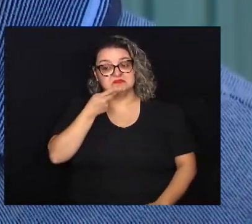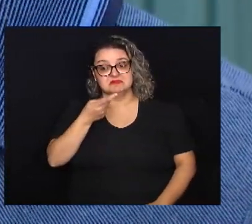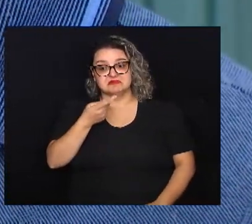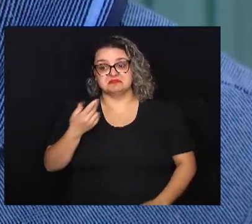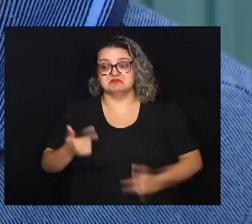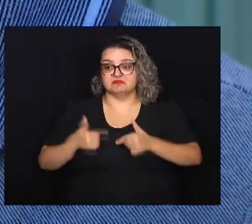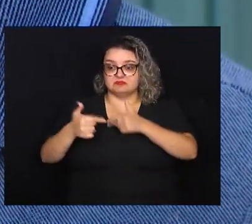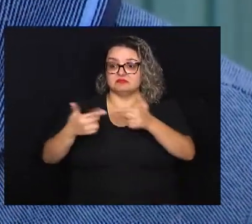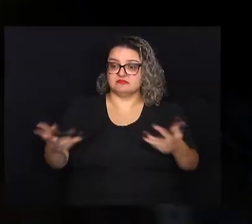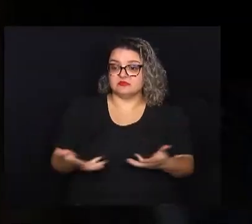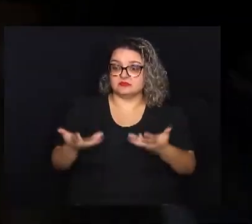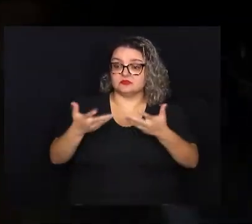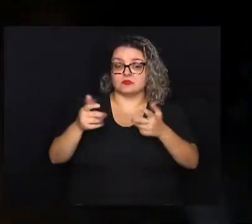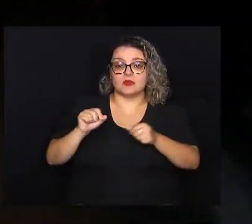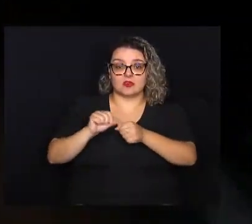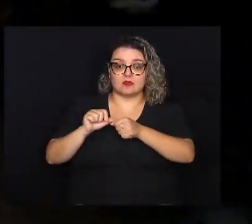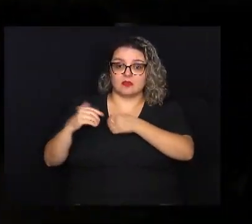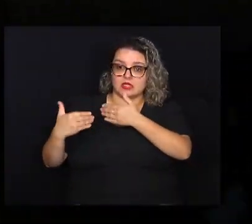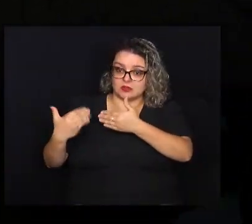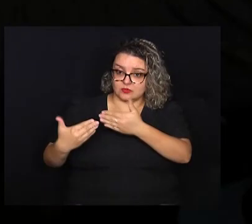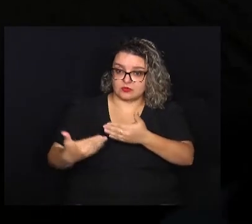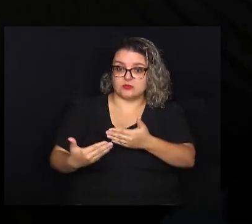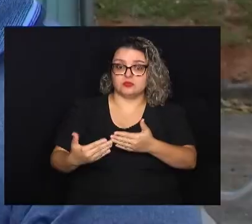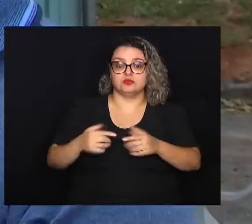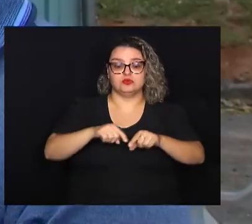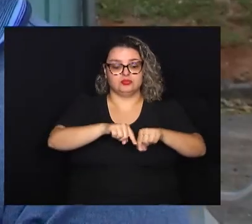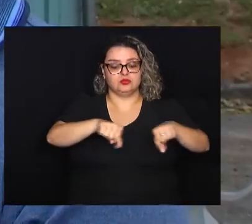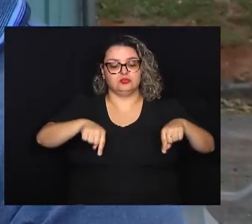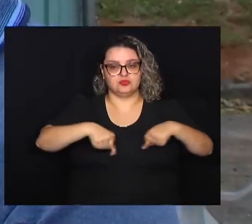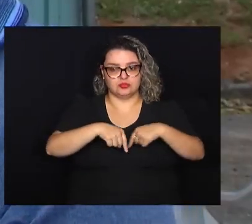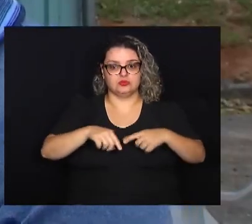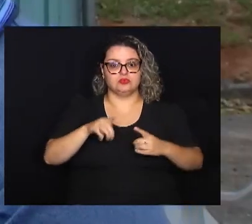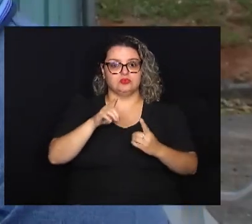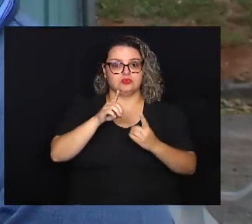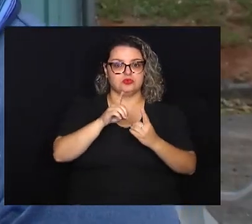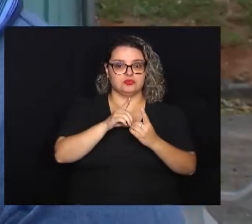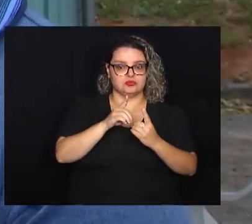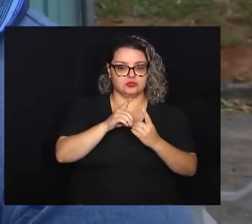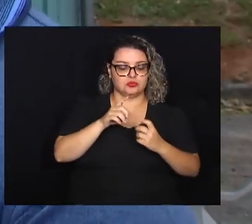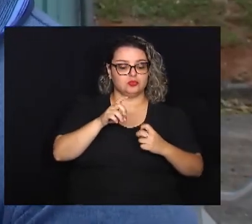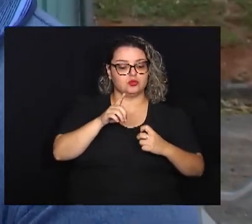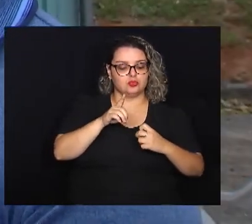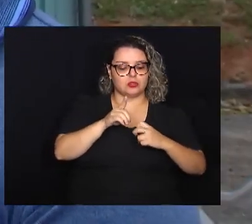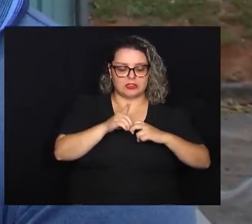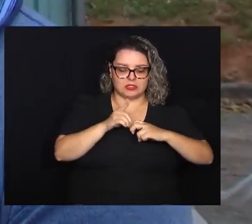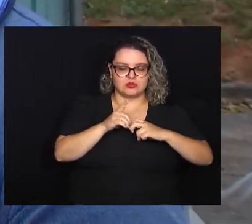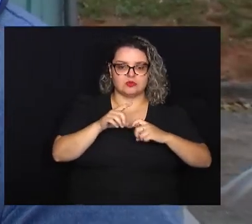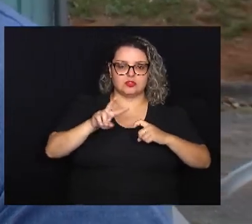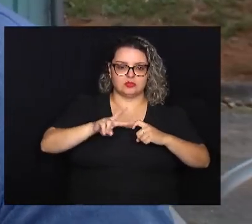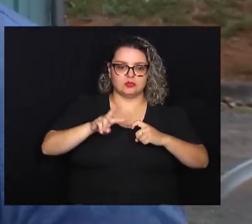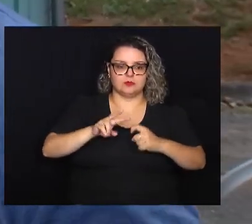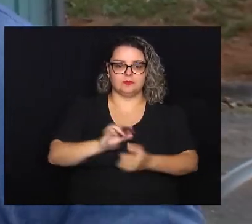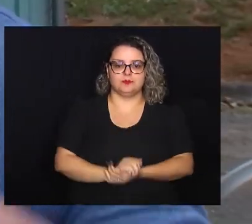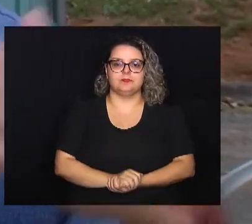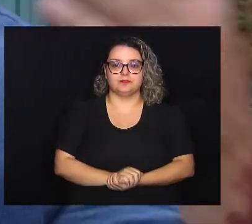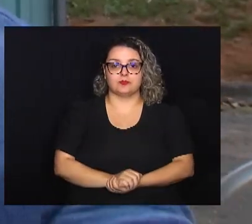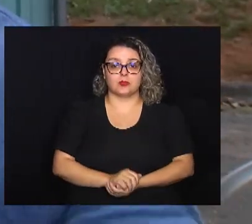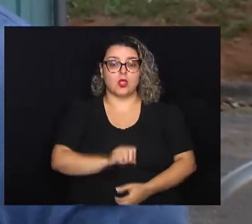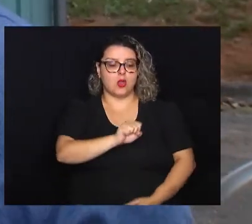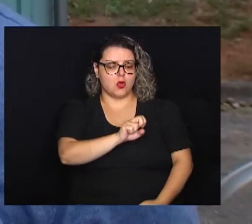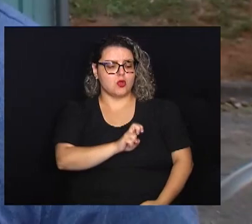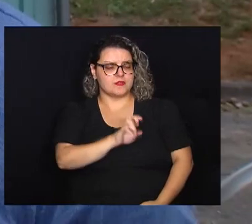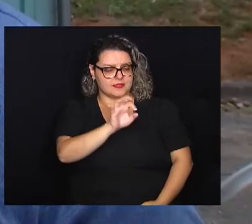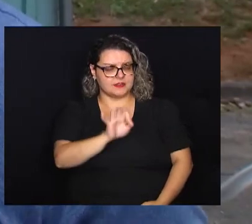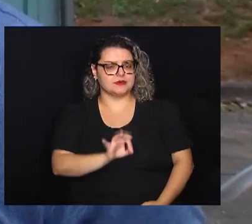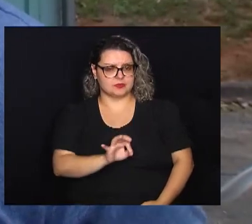que vem sendo realizado através do consultório Pet segundo estudo mostra que 80% das doenças de